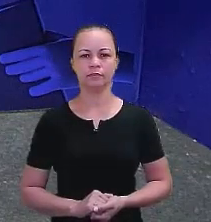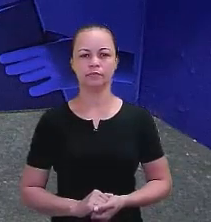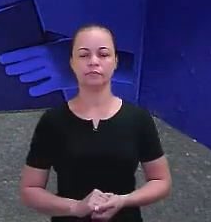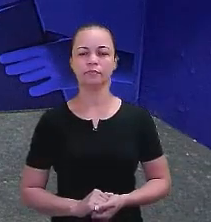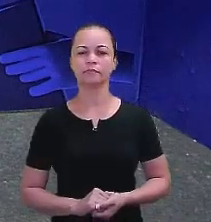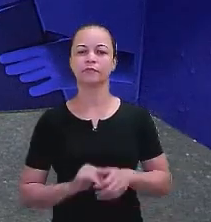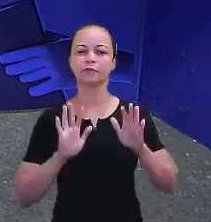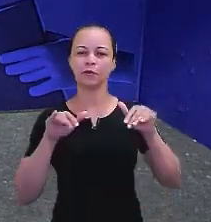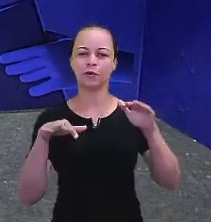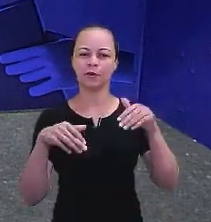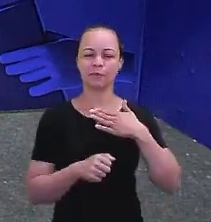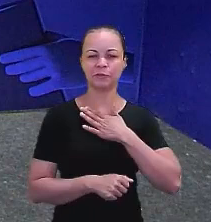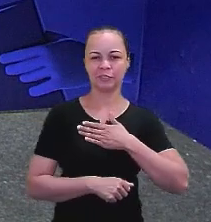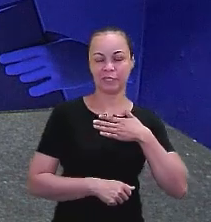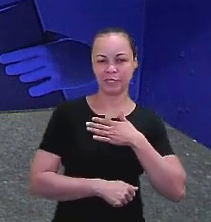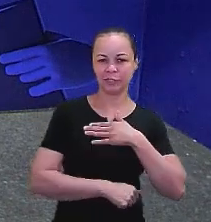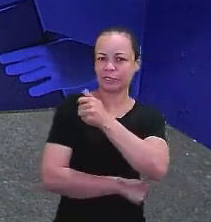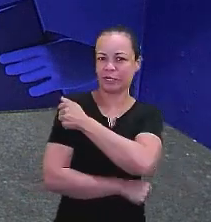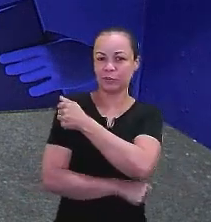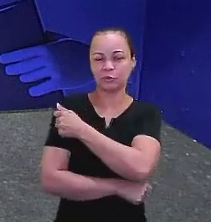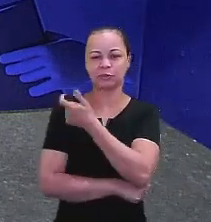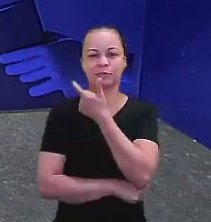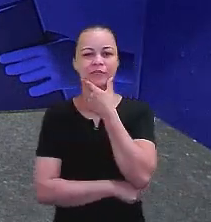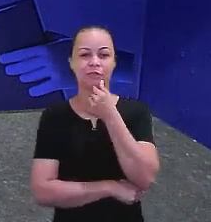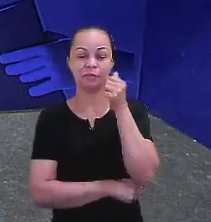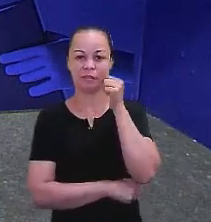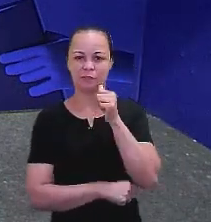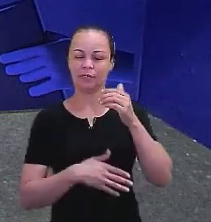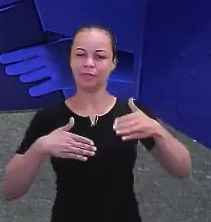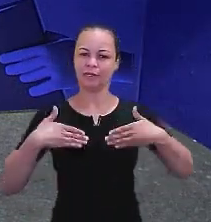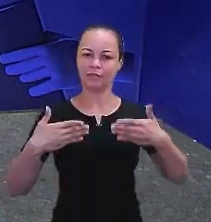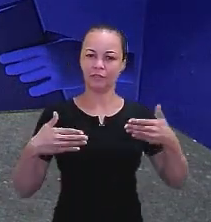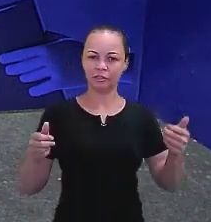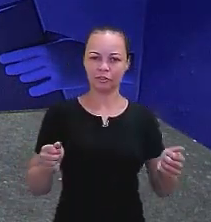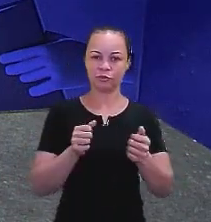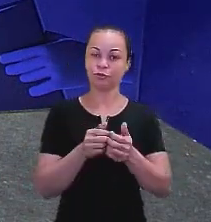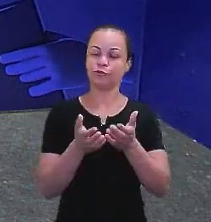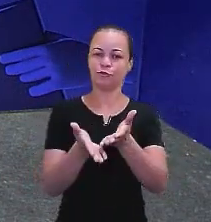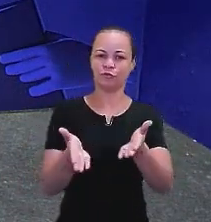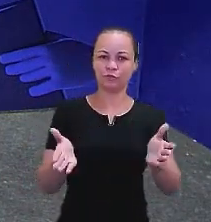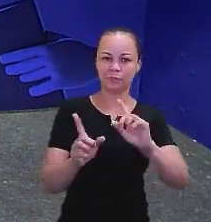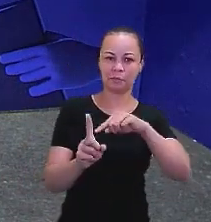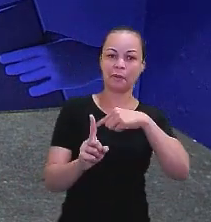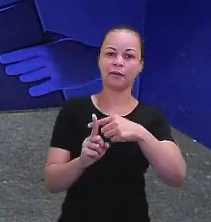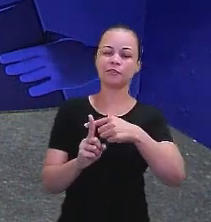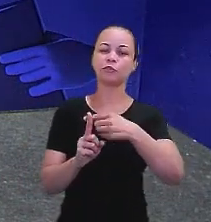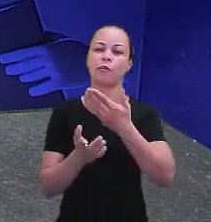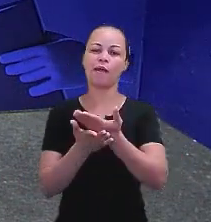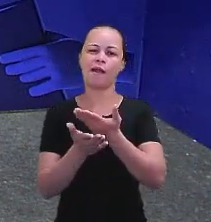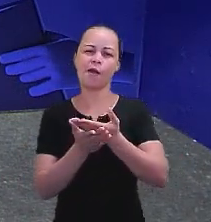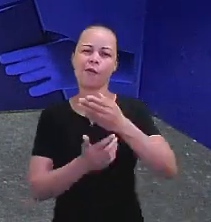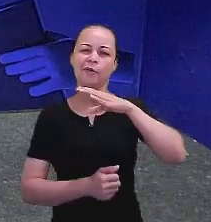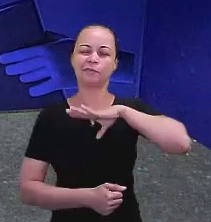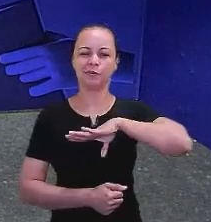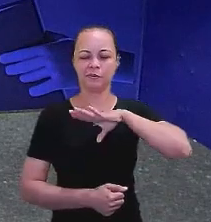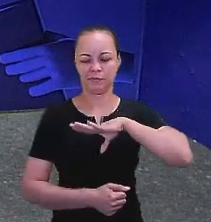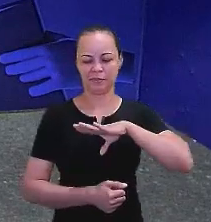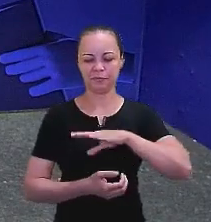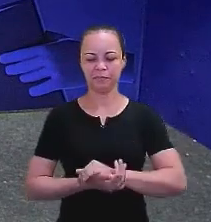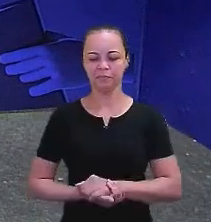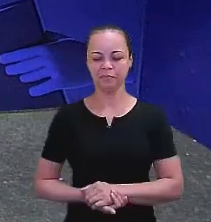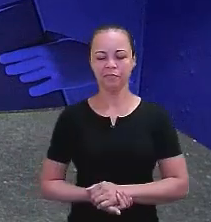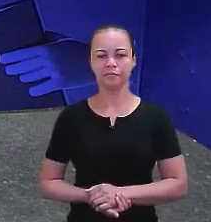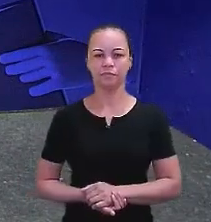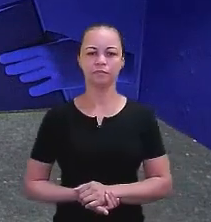Olá, meus queridos alunos, minhas queridas alunas. Que alegria estar aqui com vocês em mais uma aula de língua portuguesa.